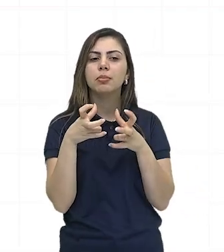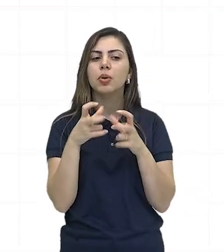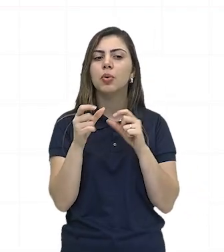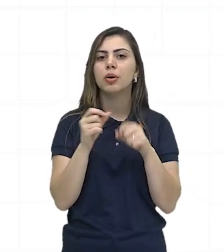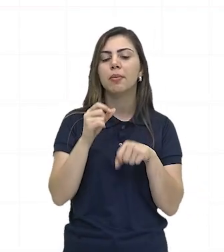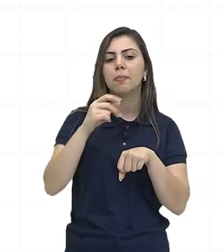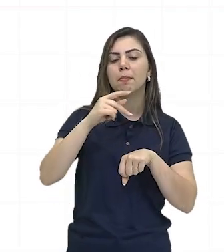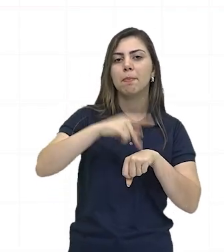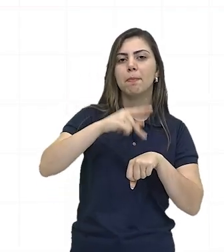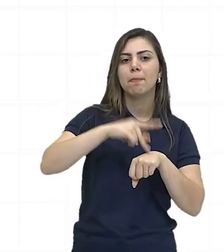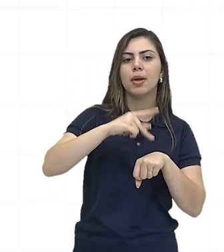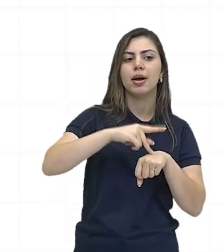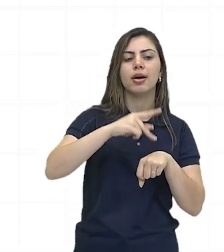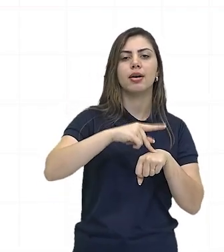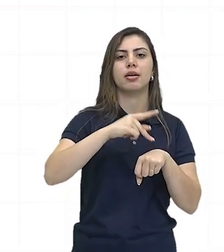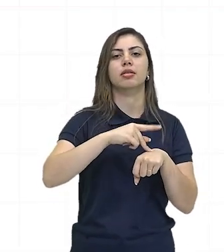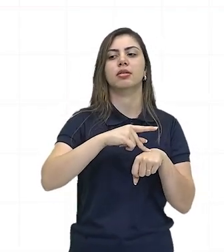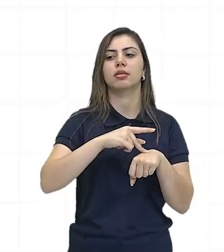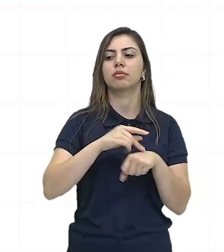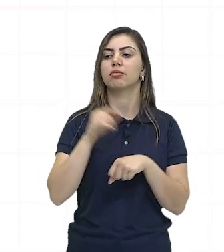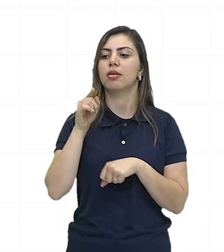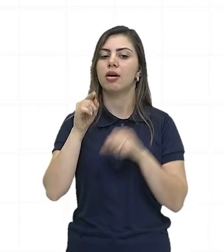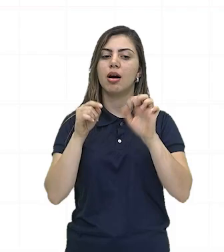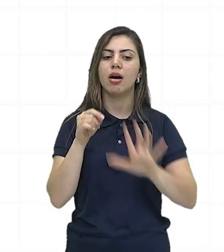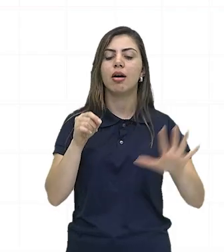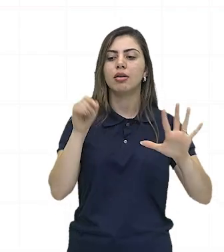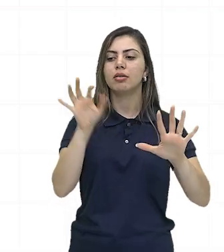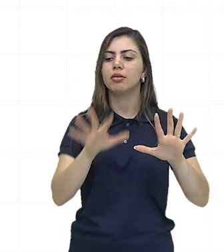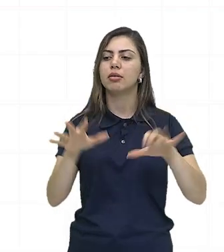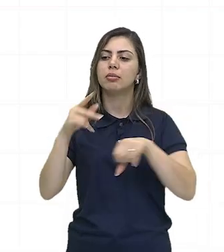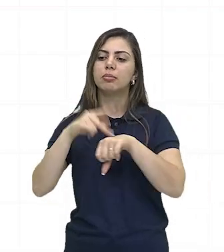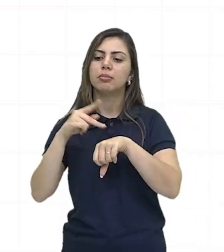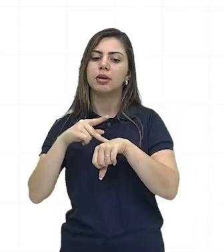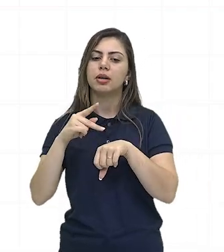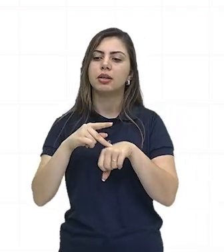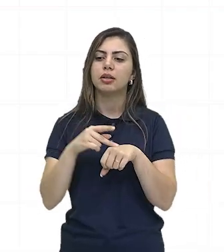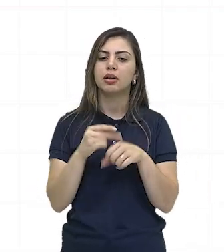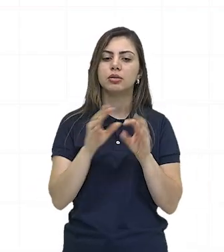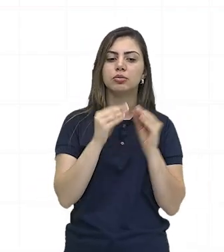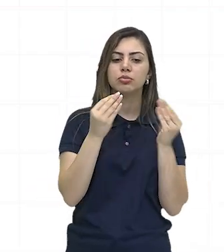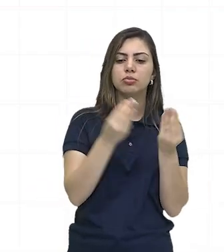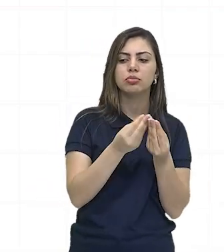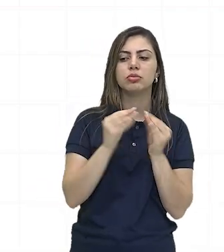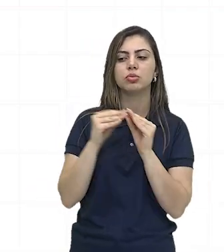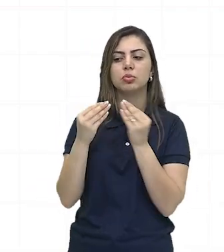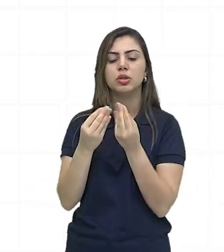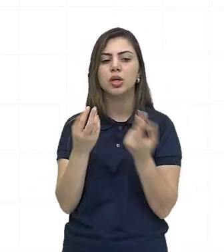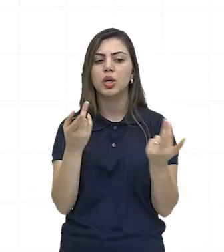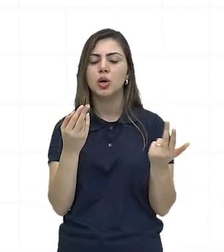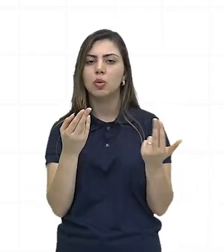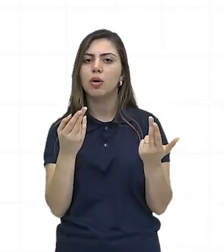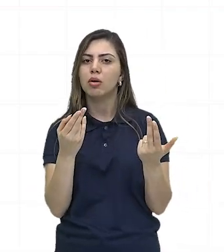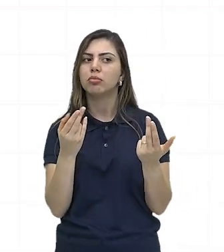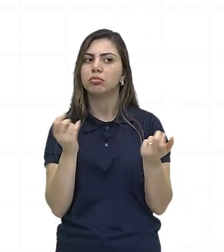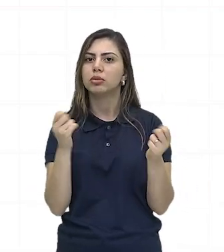mesma idade, de mesma composição, elas foram encontradas em diferentes continentes, e